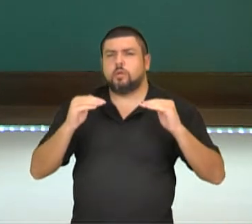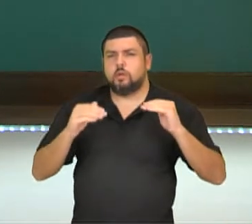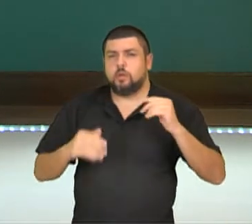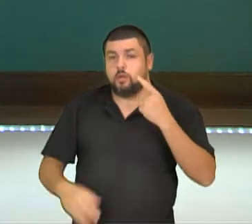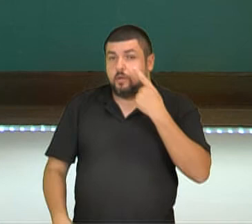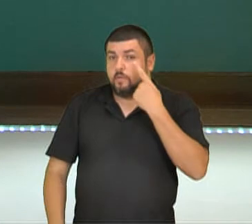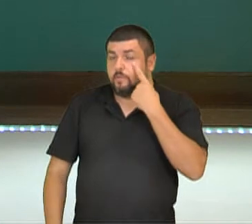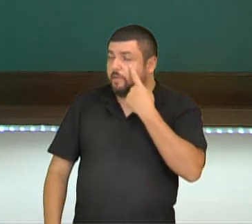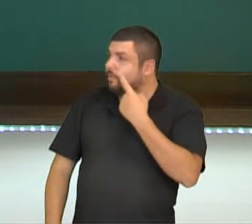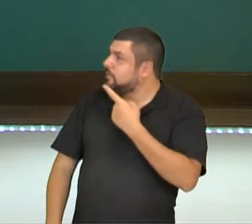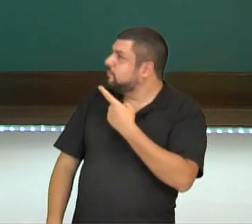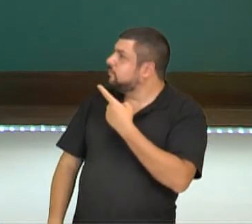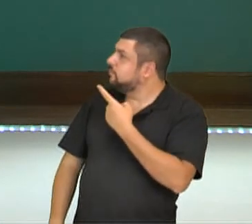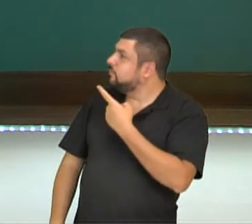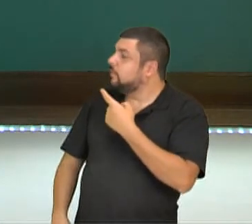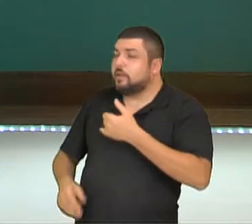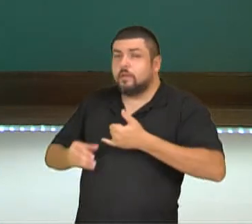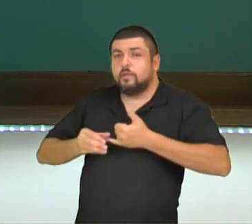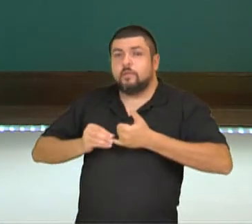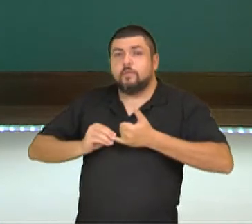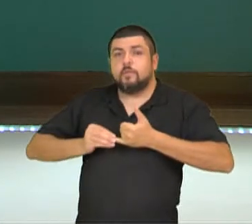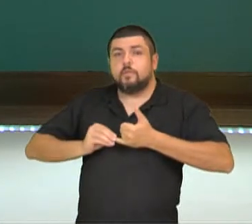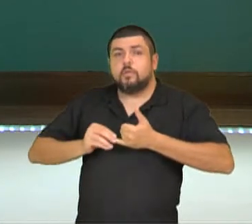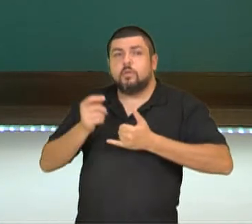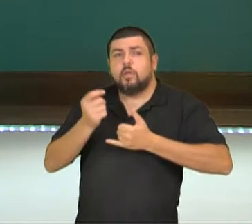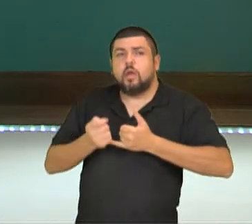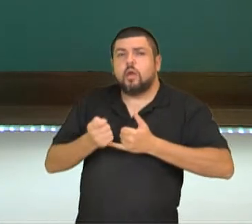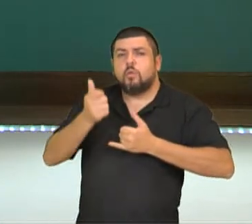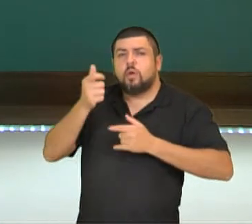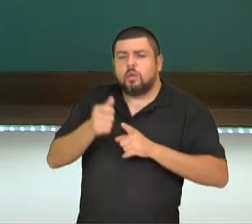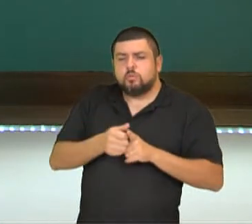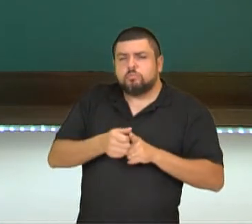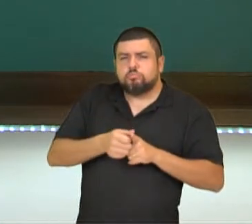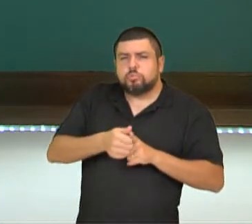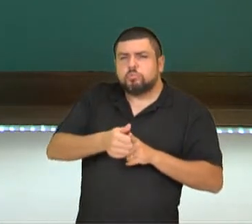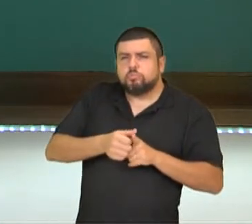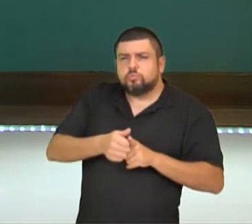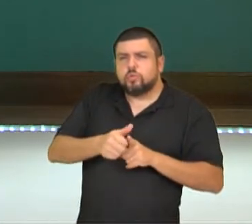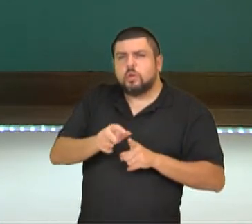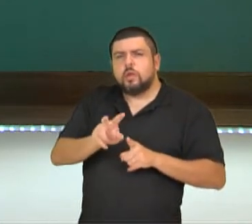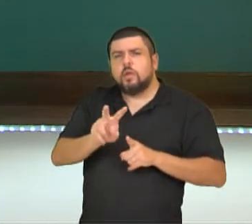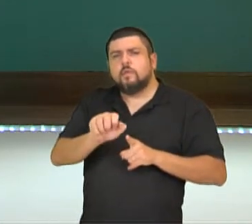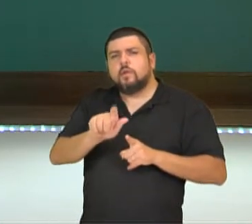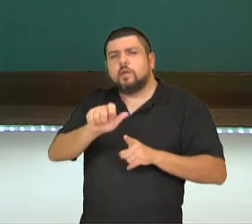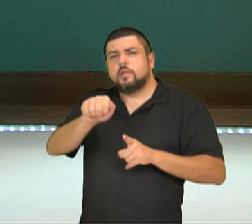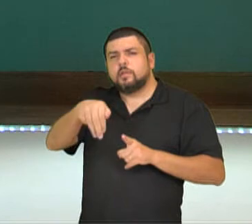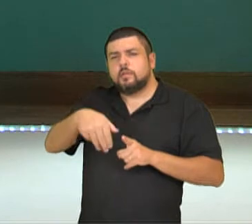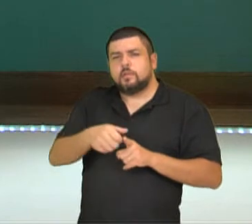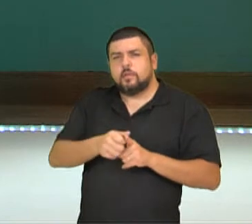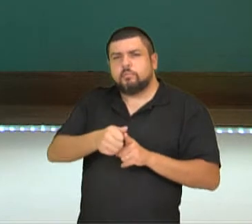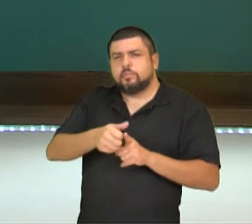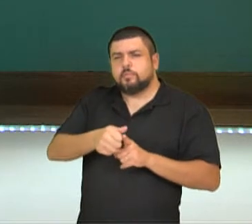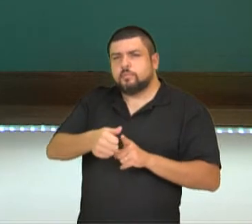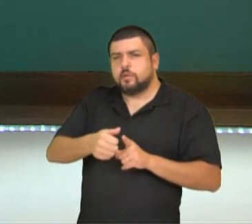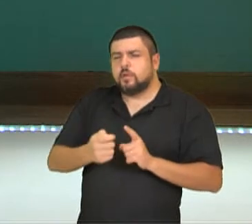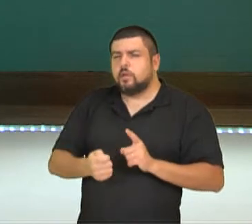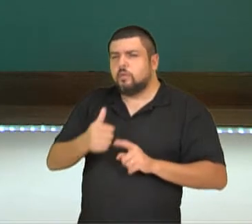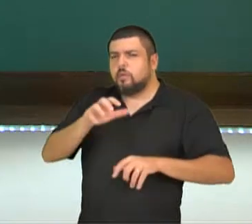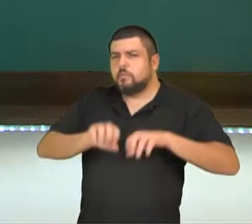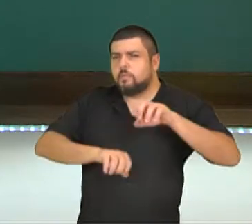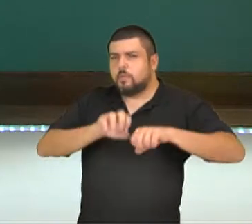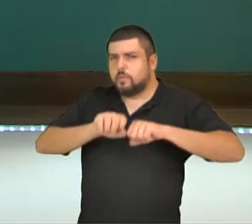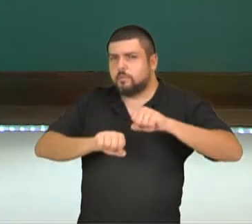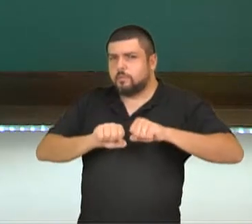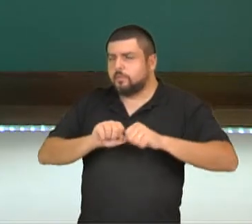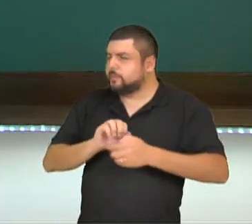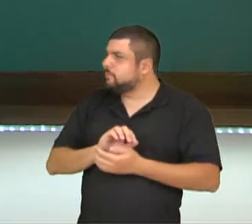em ponto de colheita também, porque as vagens estão secas já. Aqui o arroz também está quase em ponto